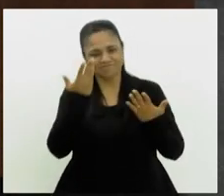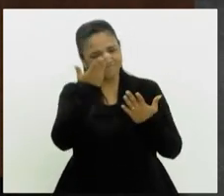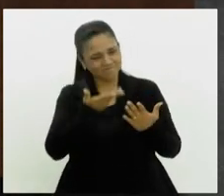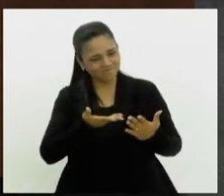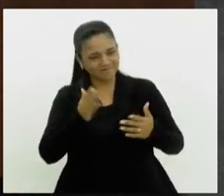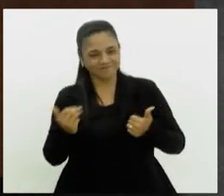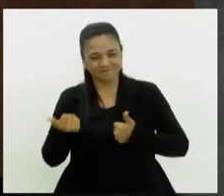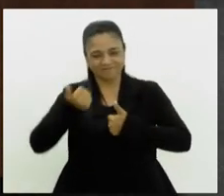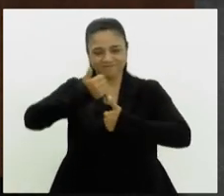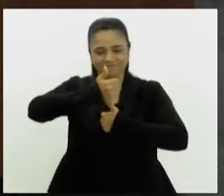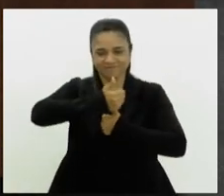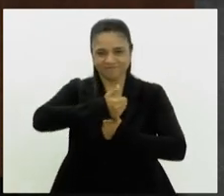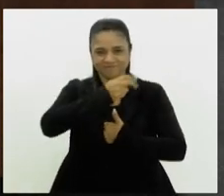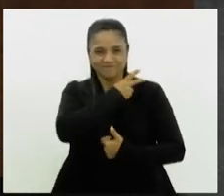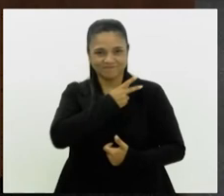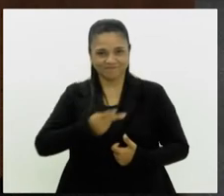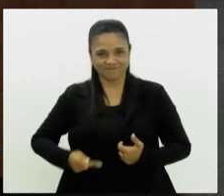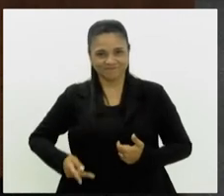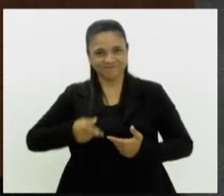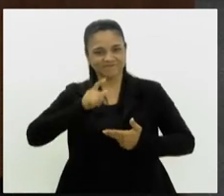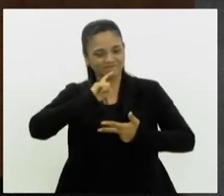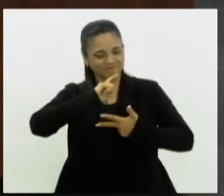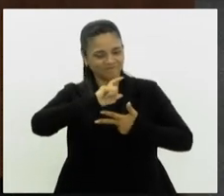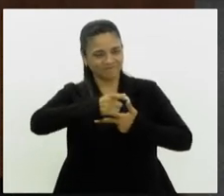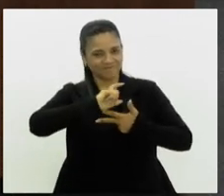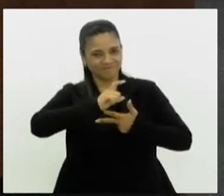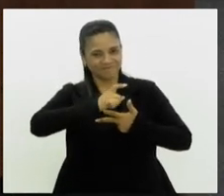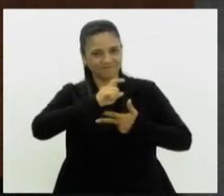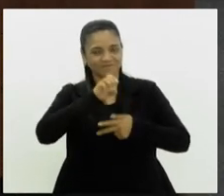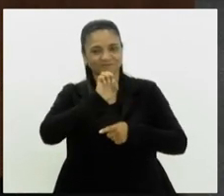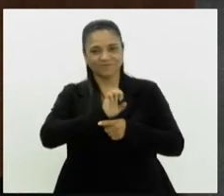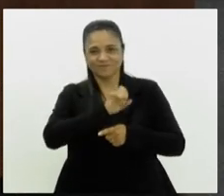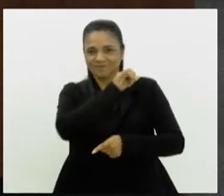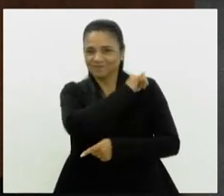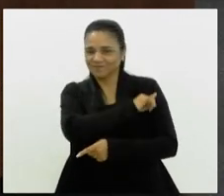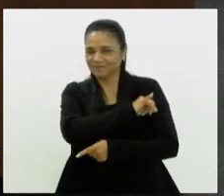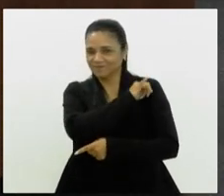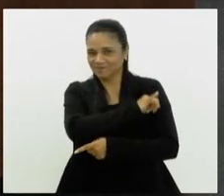Rocha, presidindo o Poder Legislativo do Rio de Janeiro.